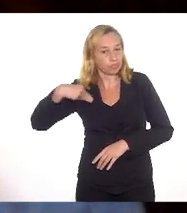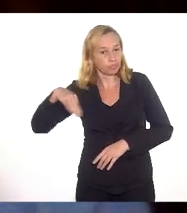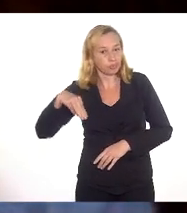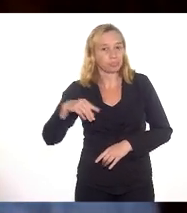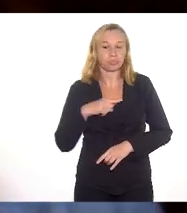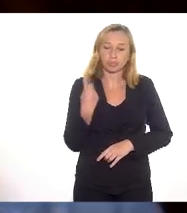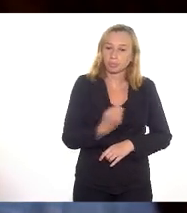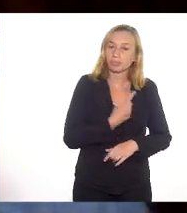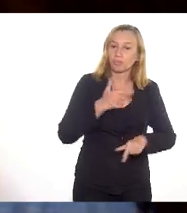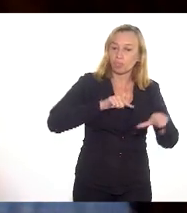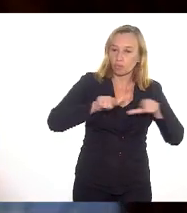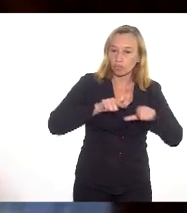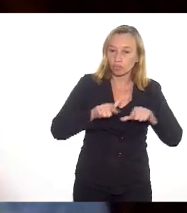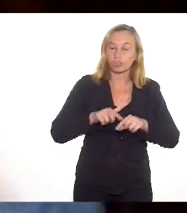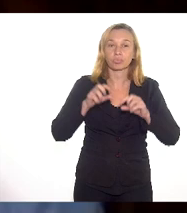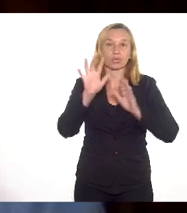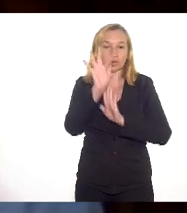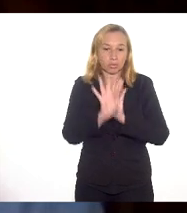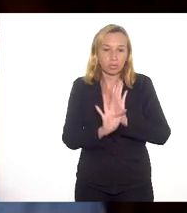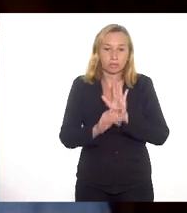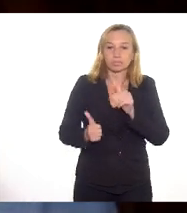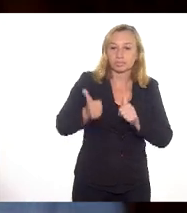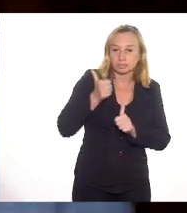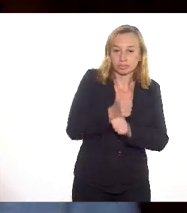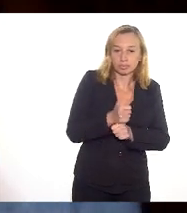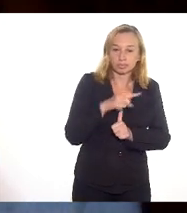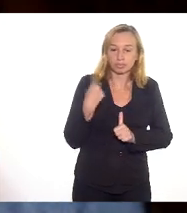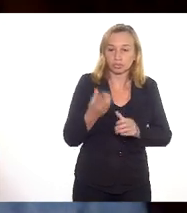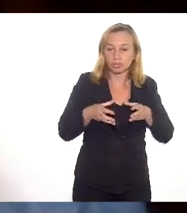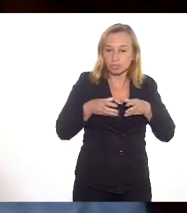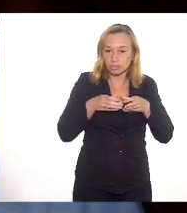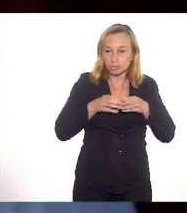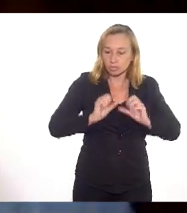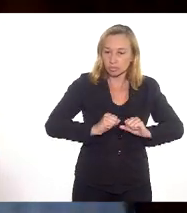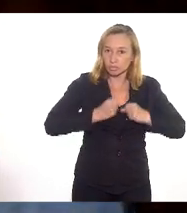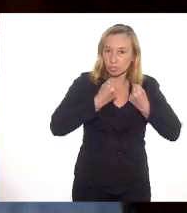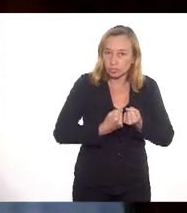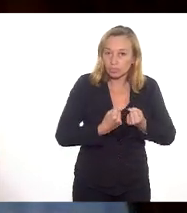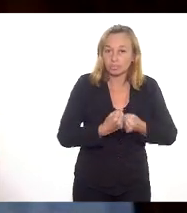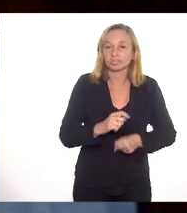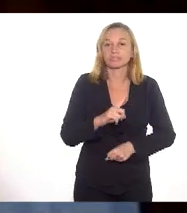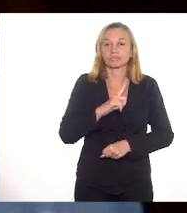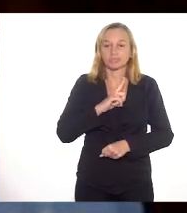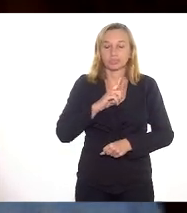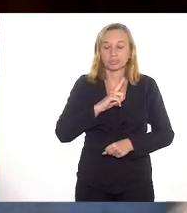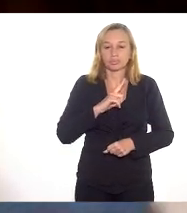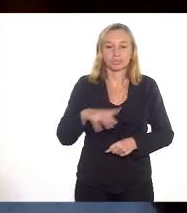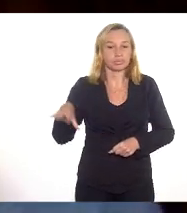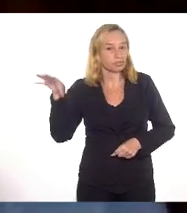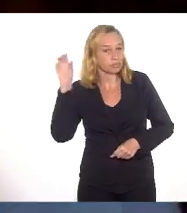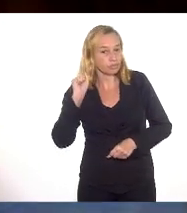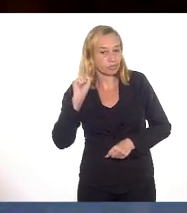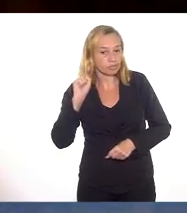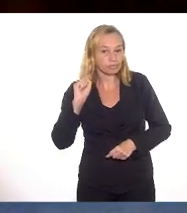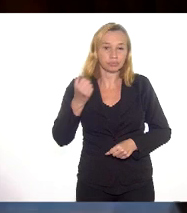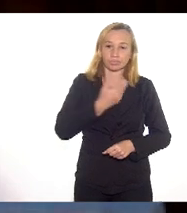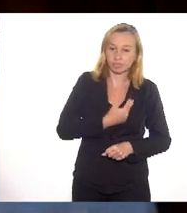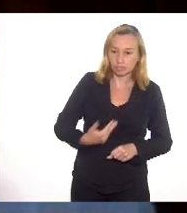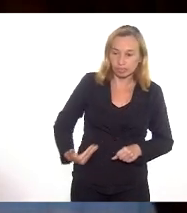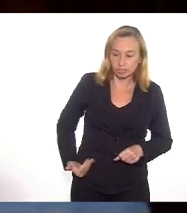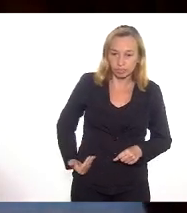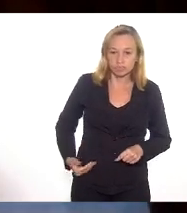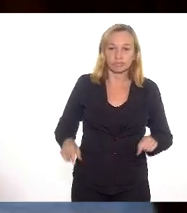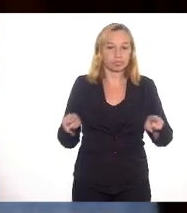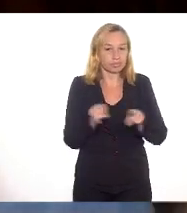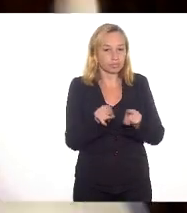nós trabalhamos muito no texto desse substitutivo, nossa equipe se empenhou para que tivéssemos ouvindo tanto o governo